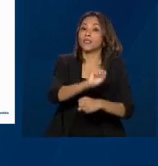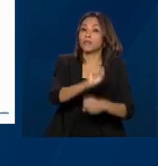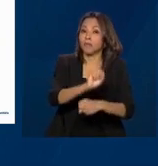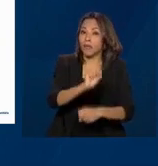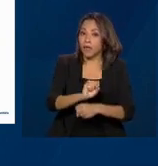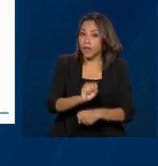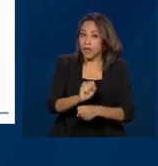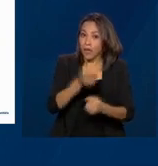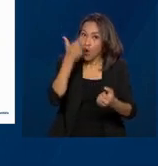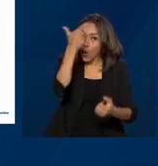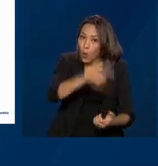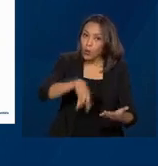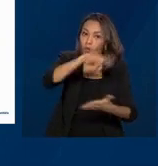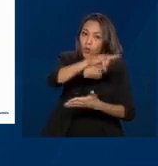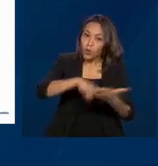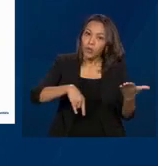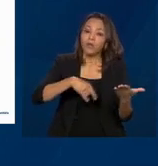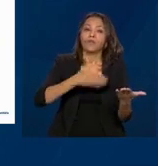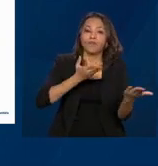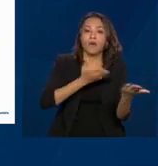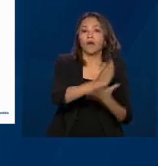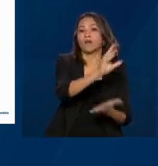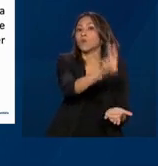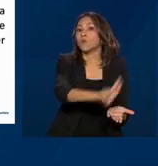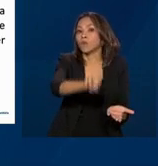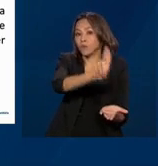uso para que possa ser disponibilizada.